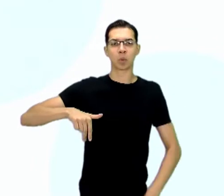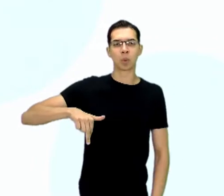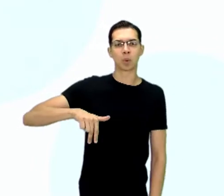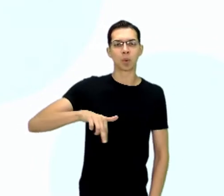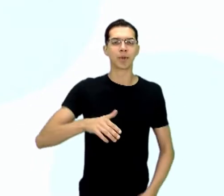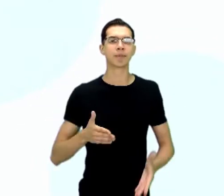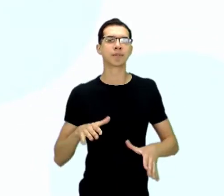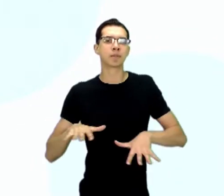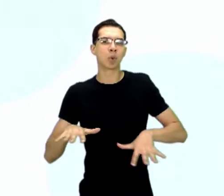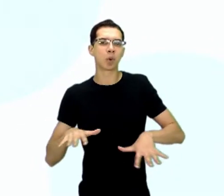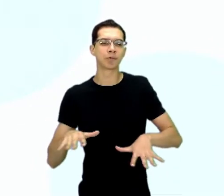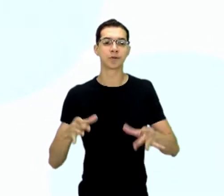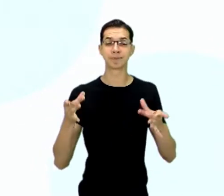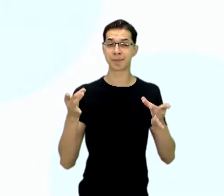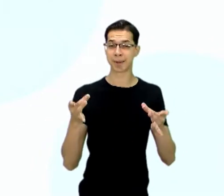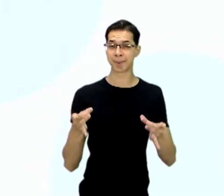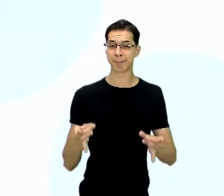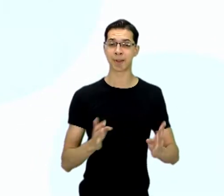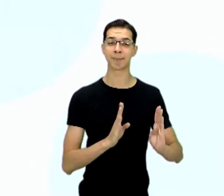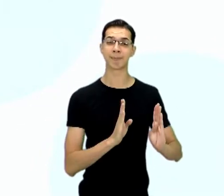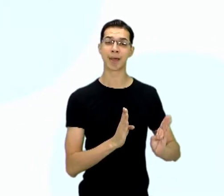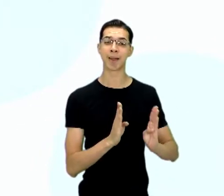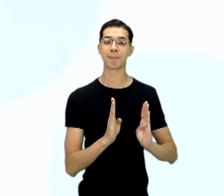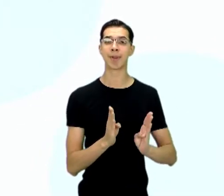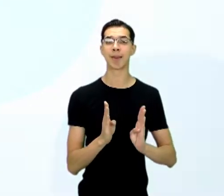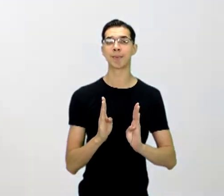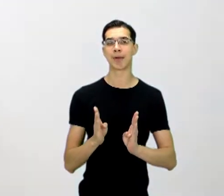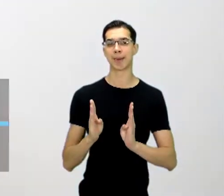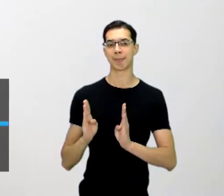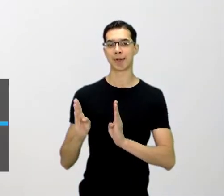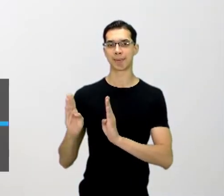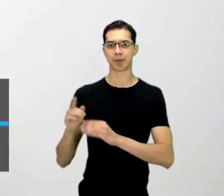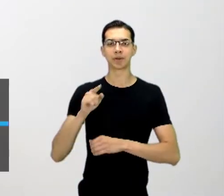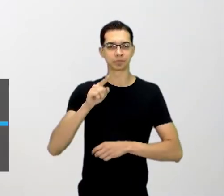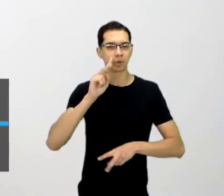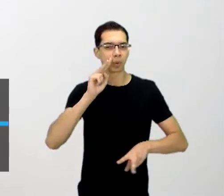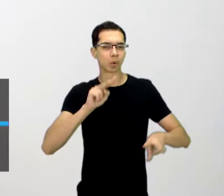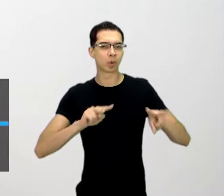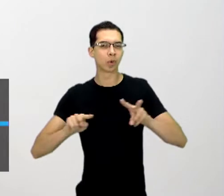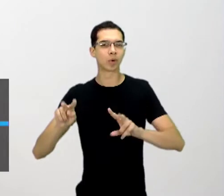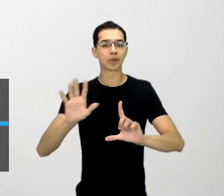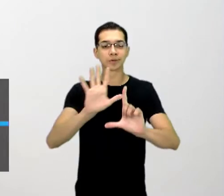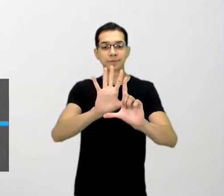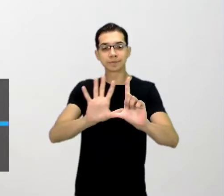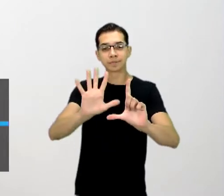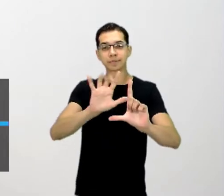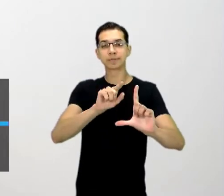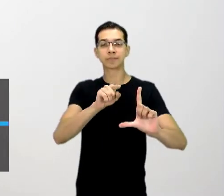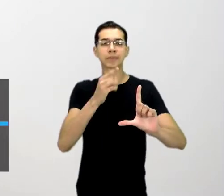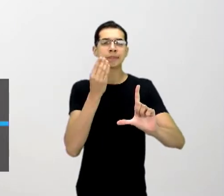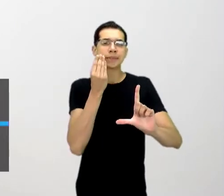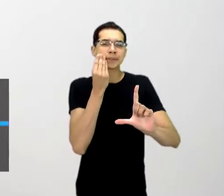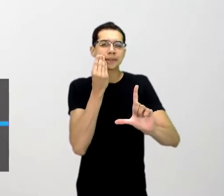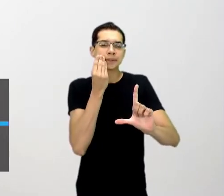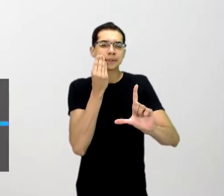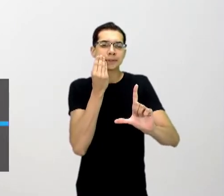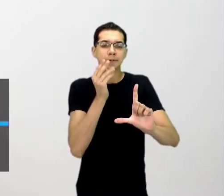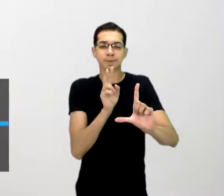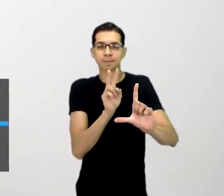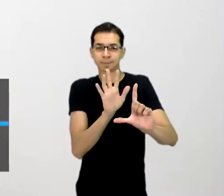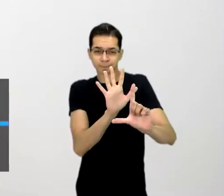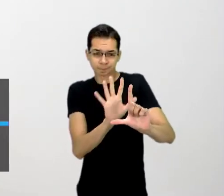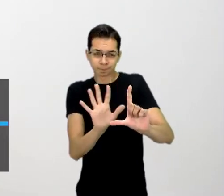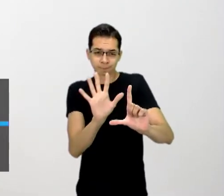vai olhar, por exemplo, né, ali algumas imagens onde a gente vai tentar visualizar onde